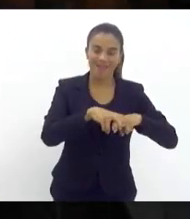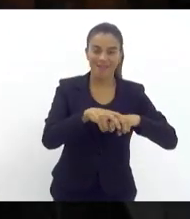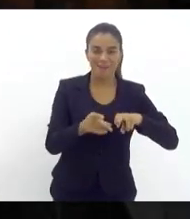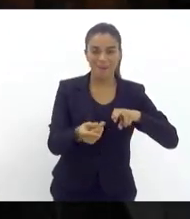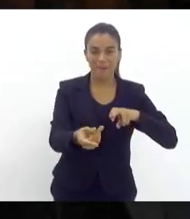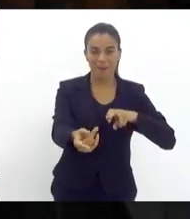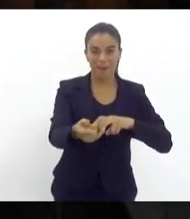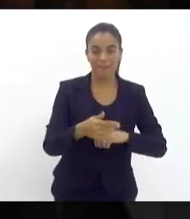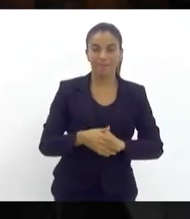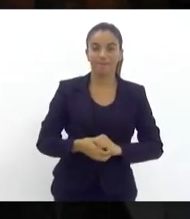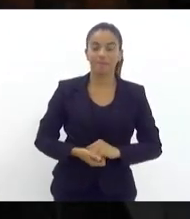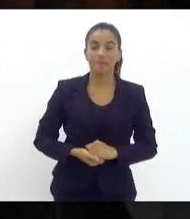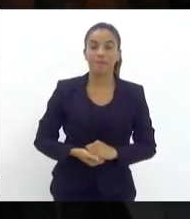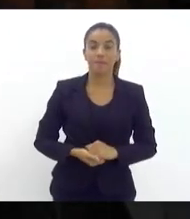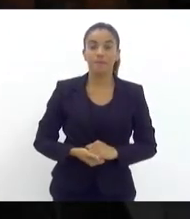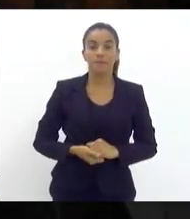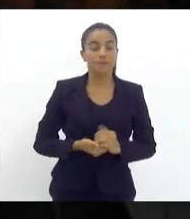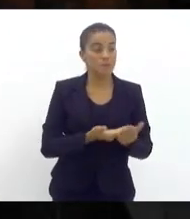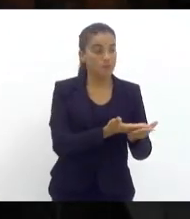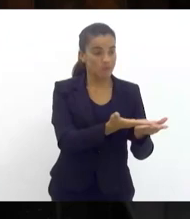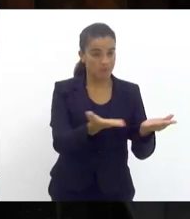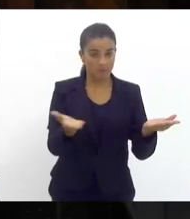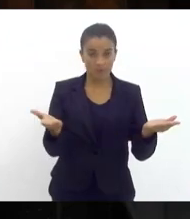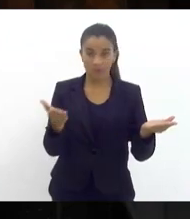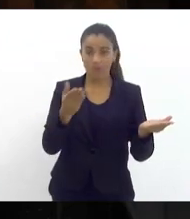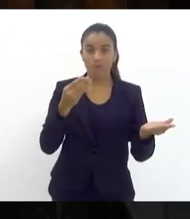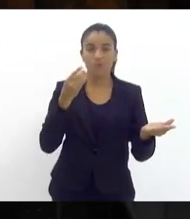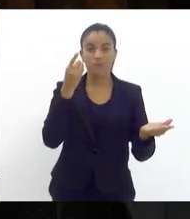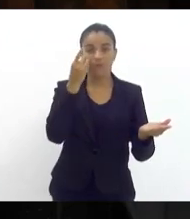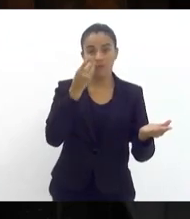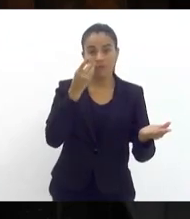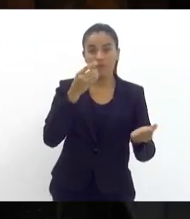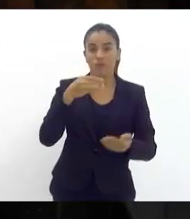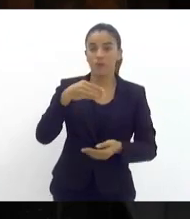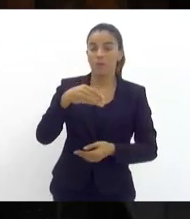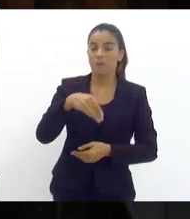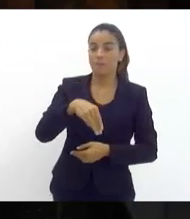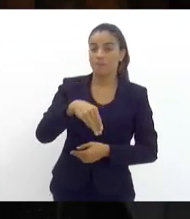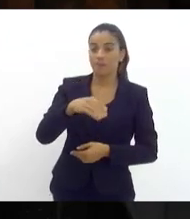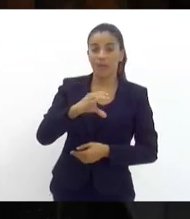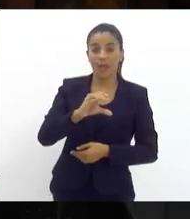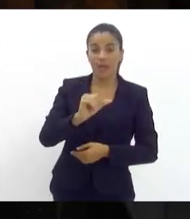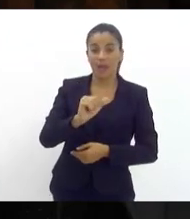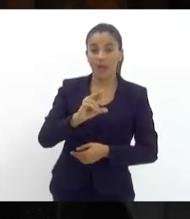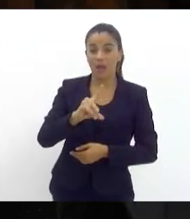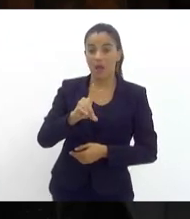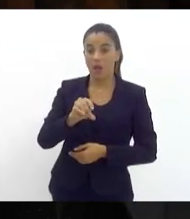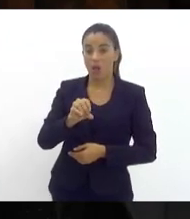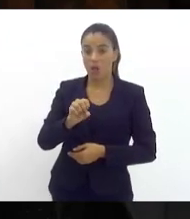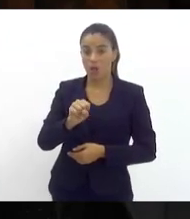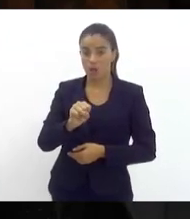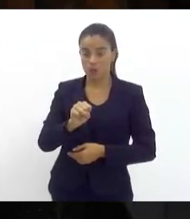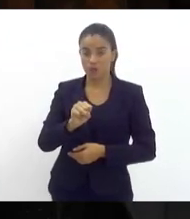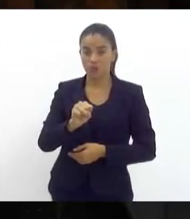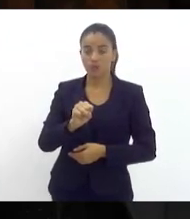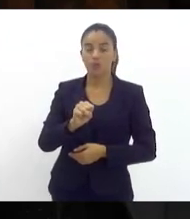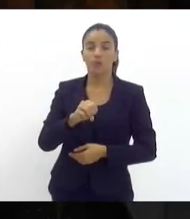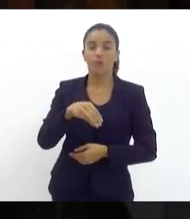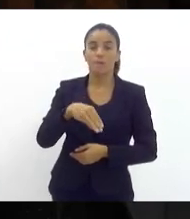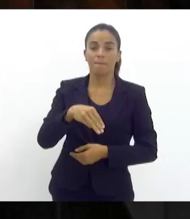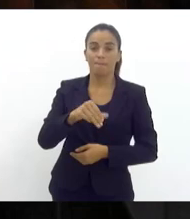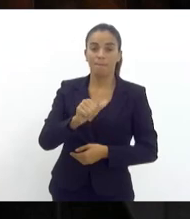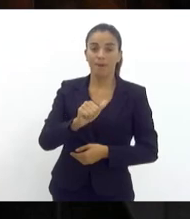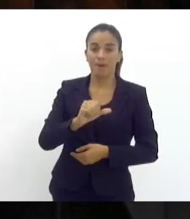senhores Deputados Carlos Macedo e Samuel Malafaia